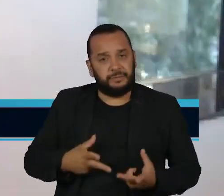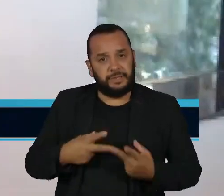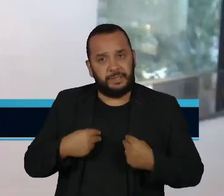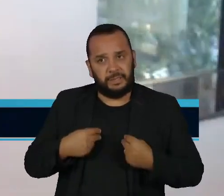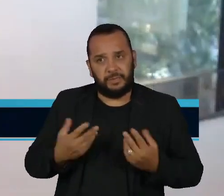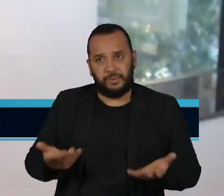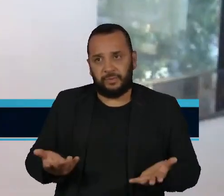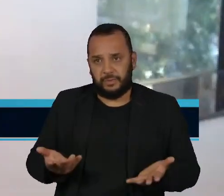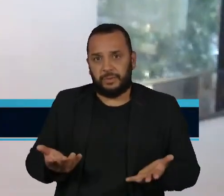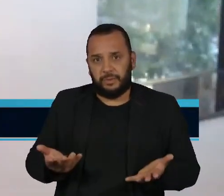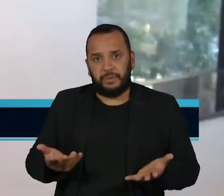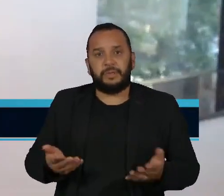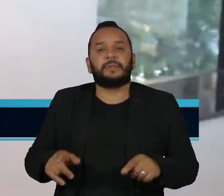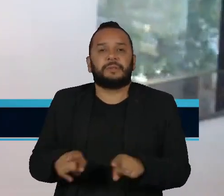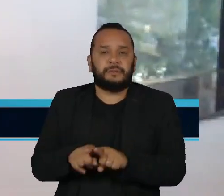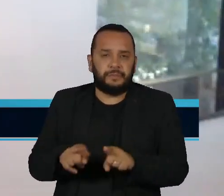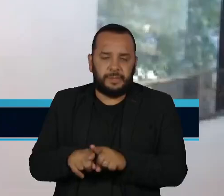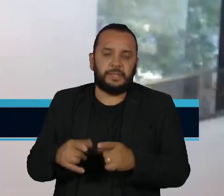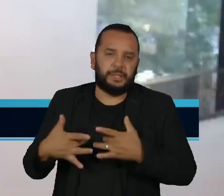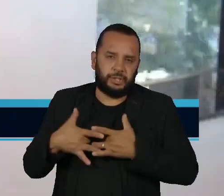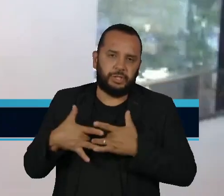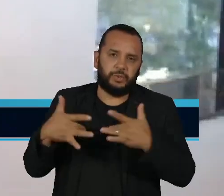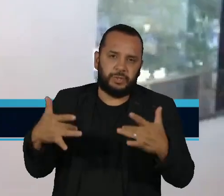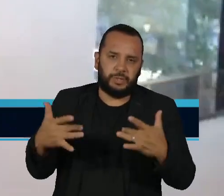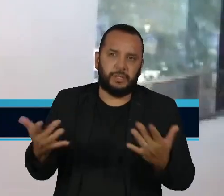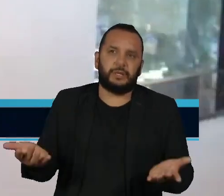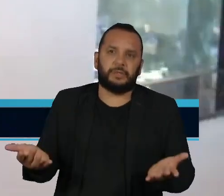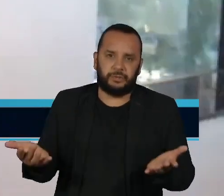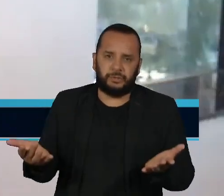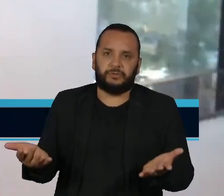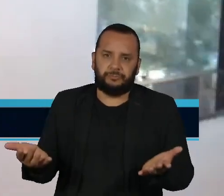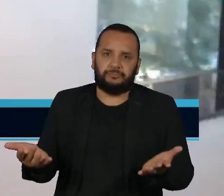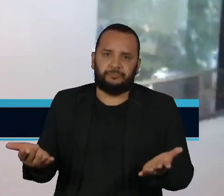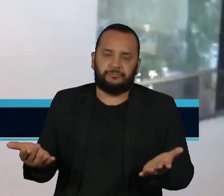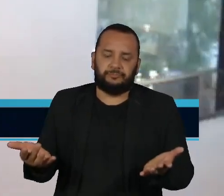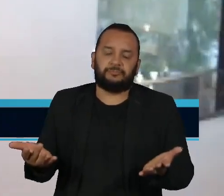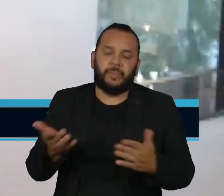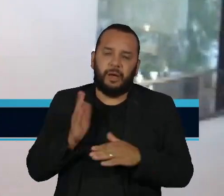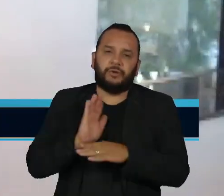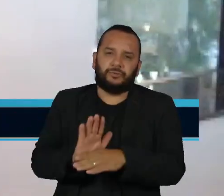sabe? Tentar ter uma pitada de generosidade consigo. Tem de ajudar.